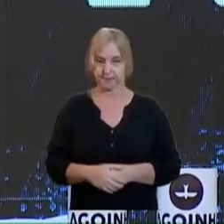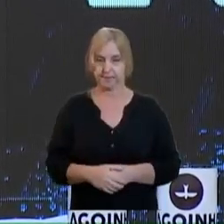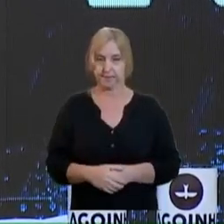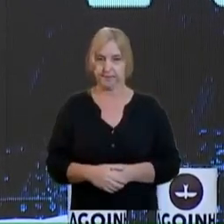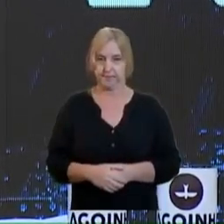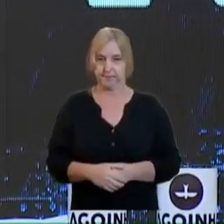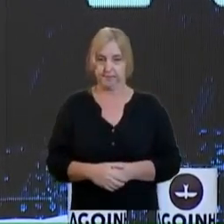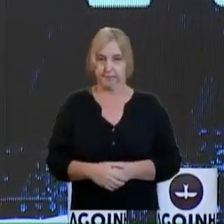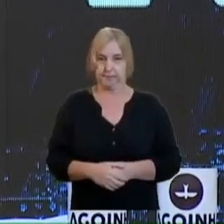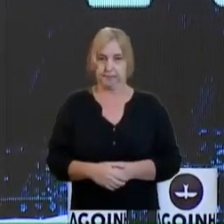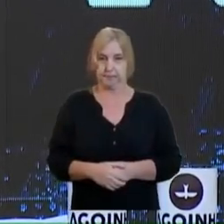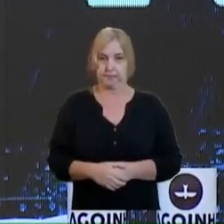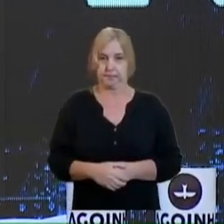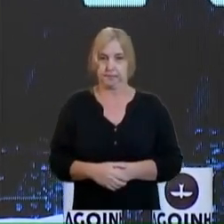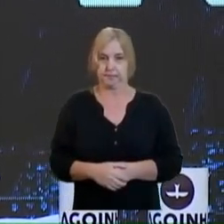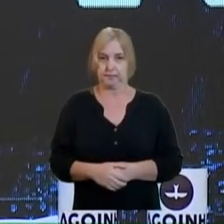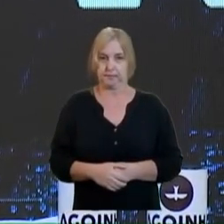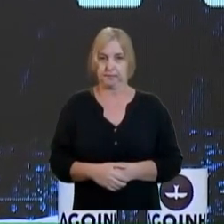Escritura: